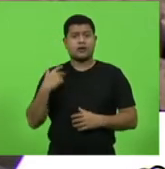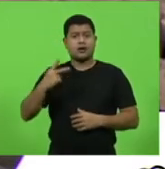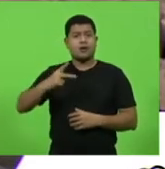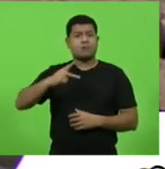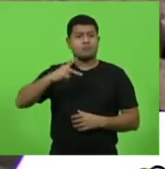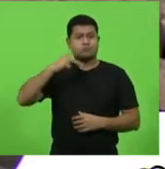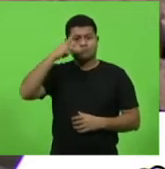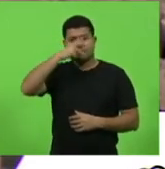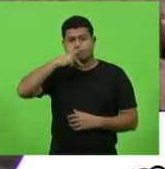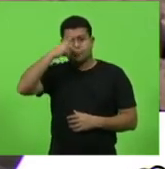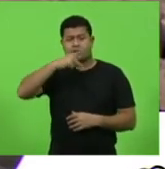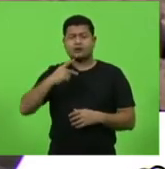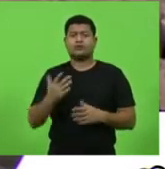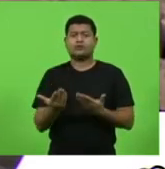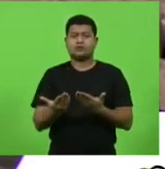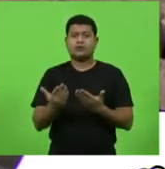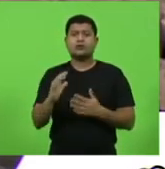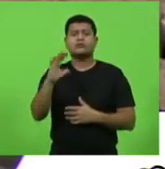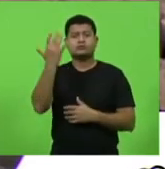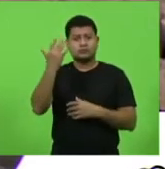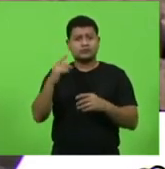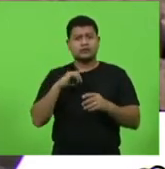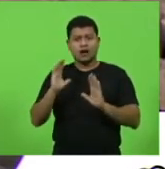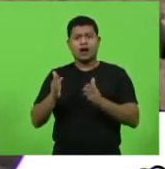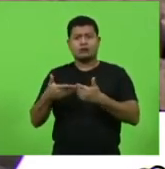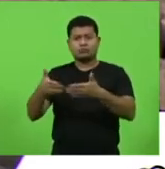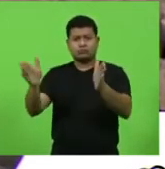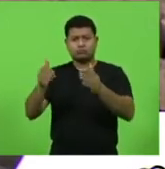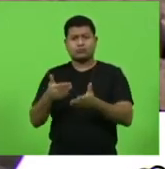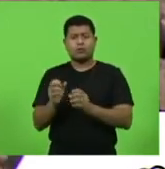estão acontecendo, em Biguaçu estão acontecendo.